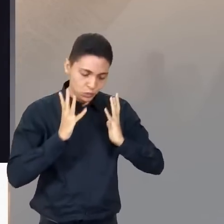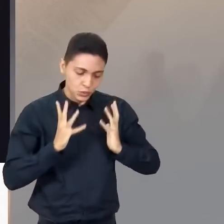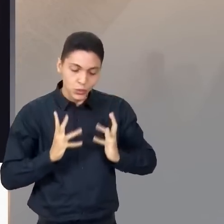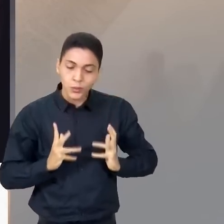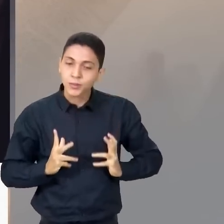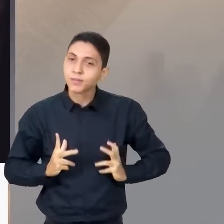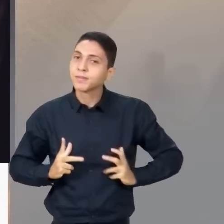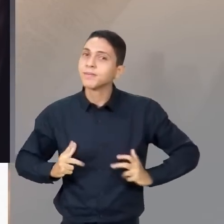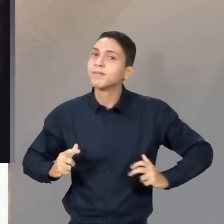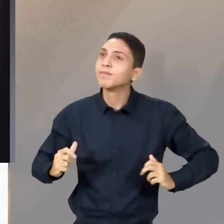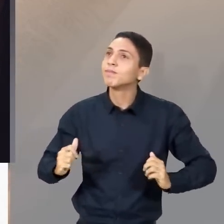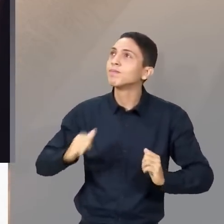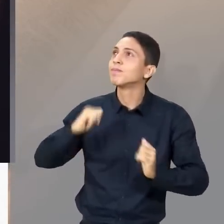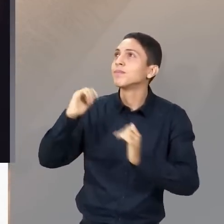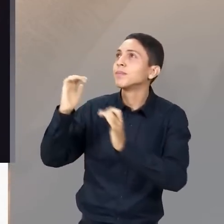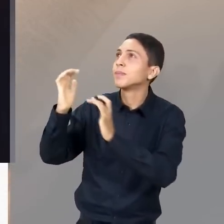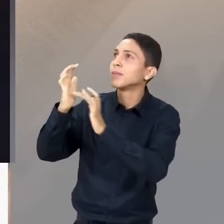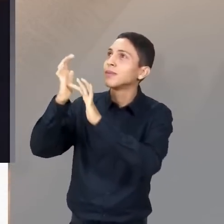ó